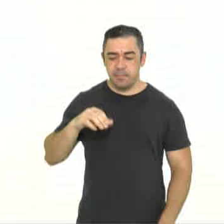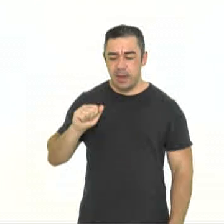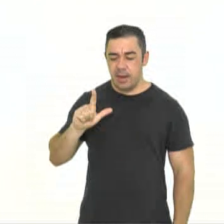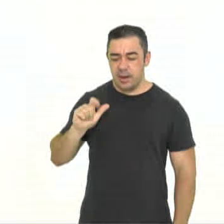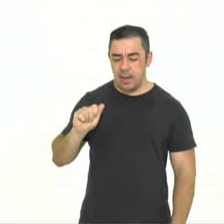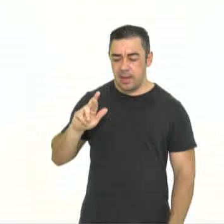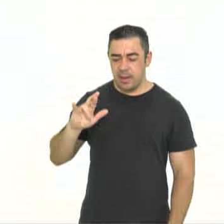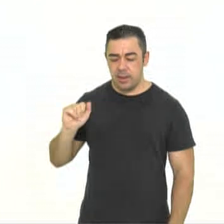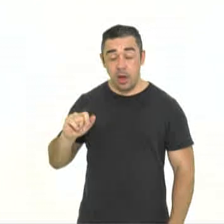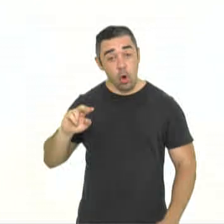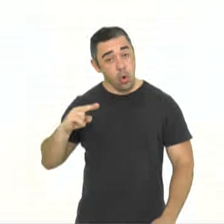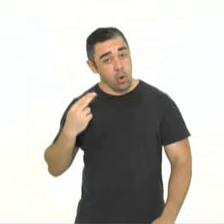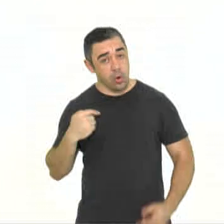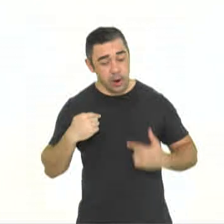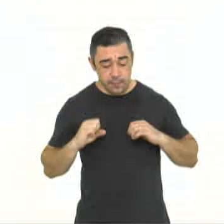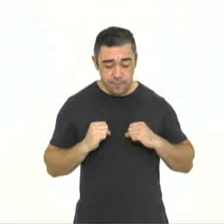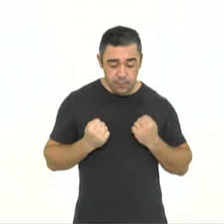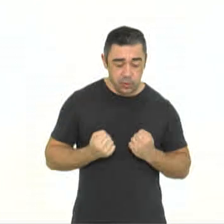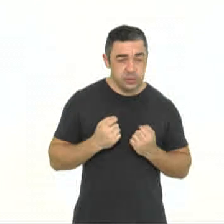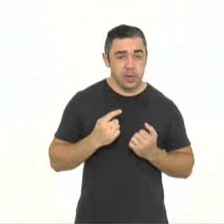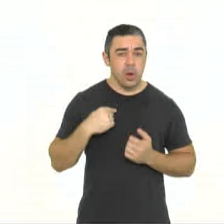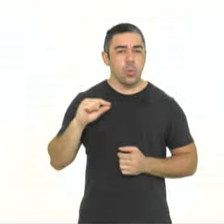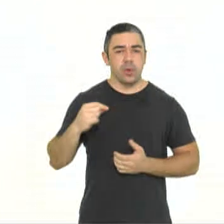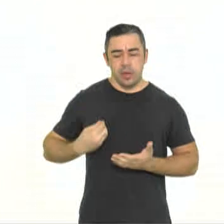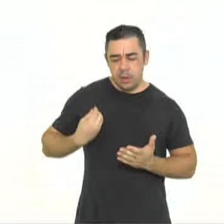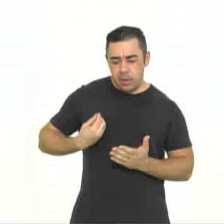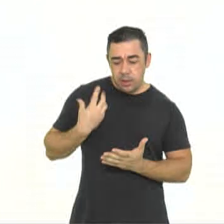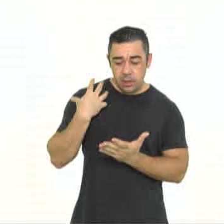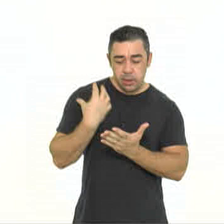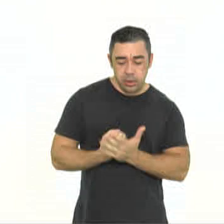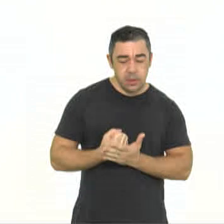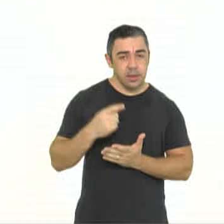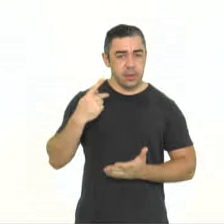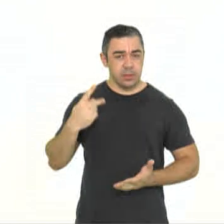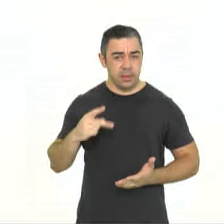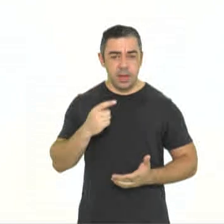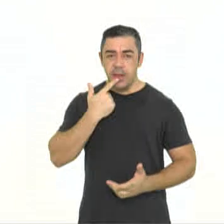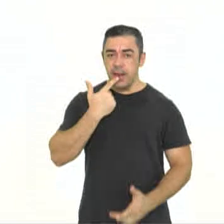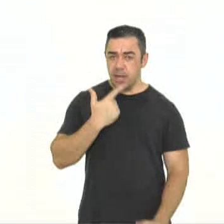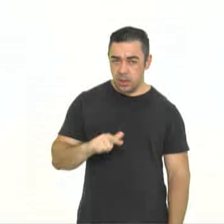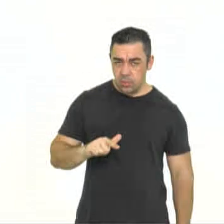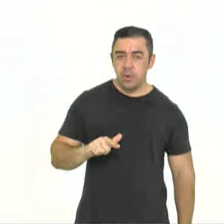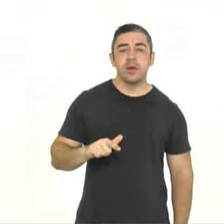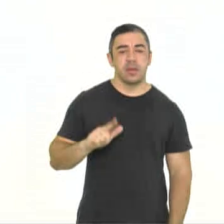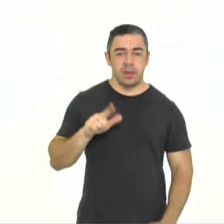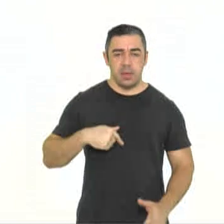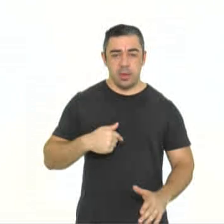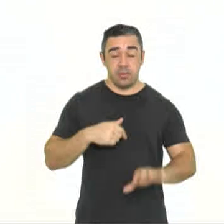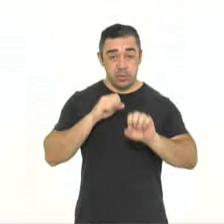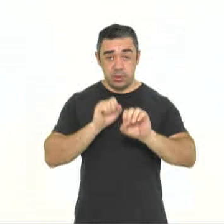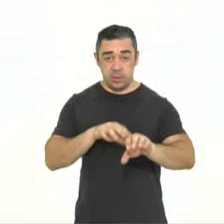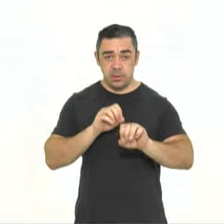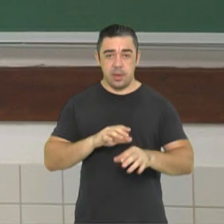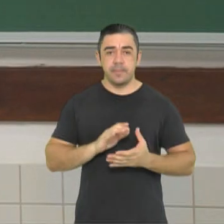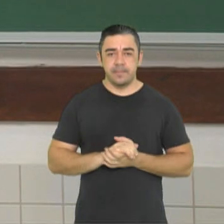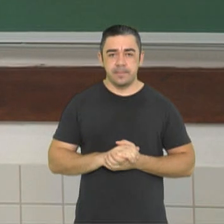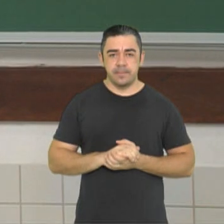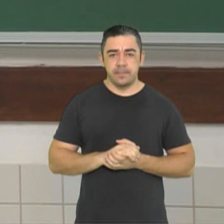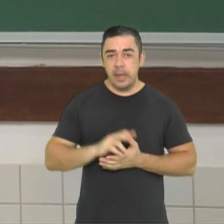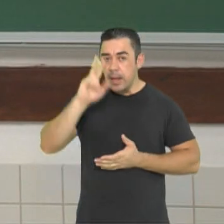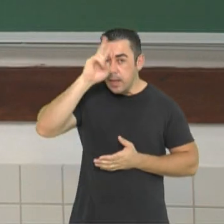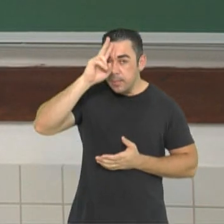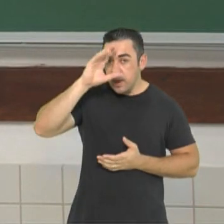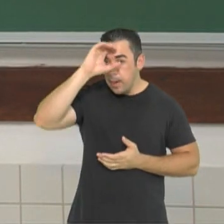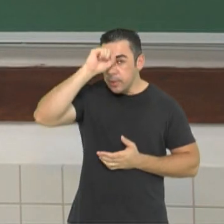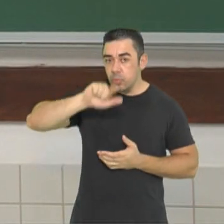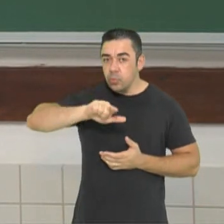me empenhado mais na bibliografia e história literária do idioma que ia ensinar. Lembrando que aprender um